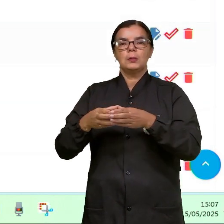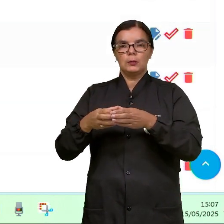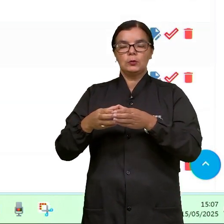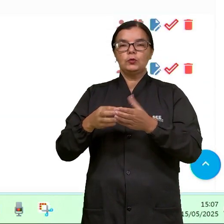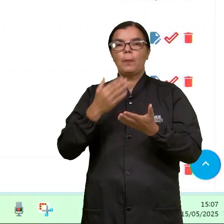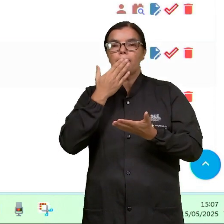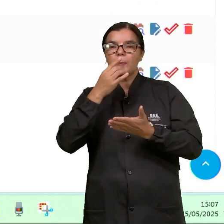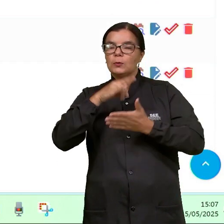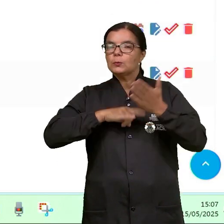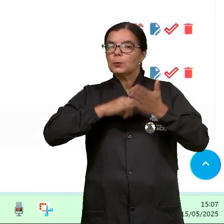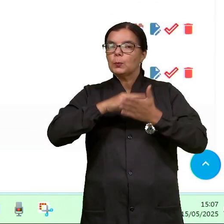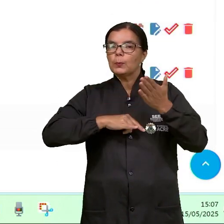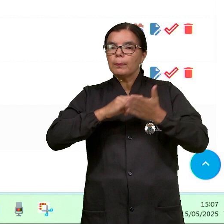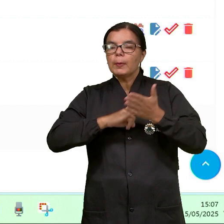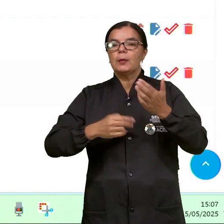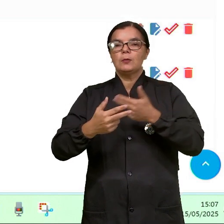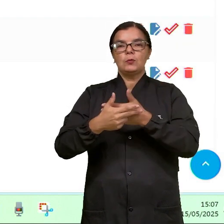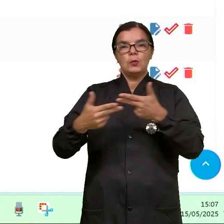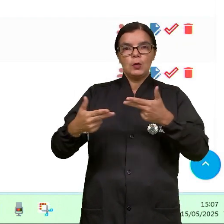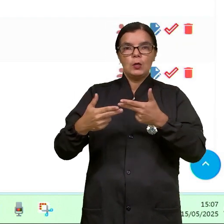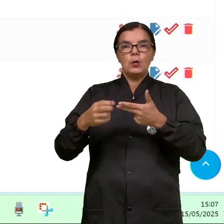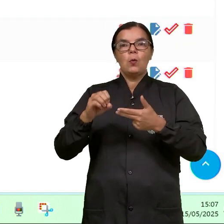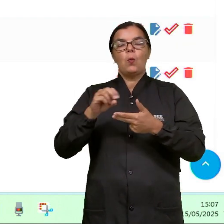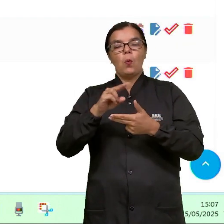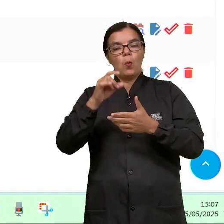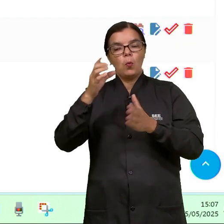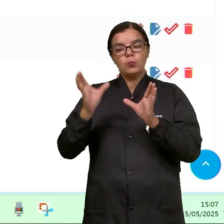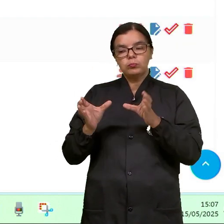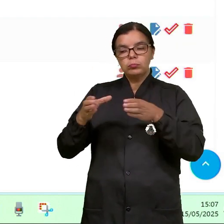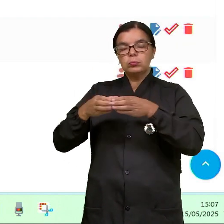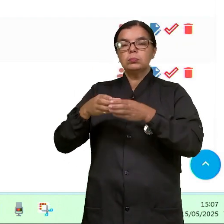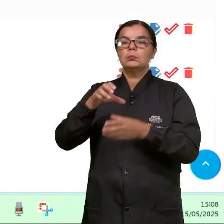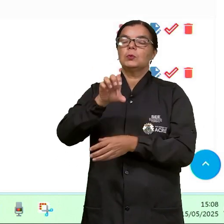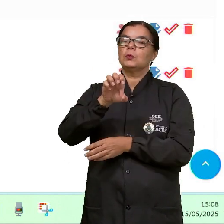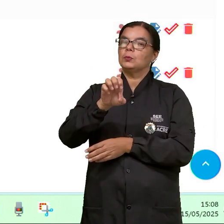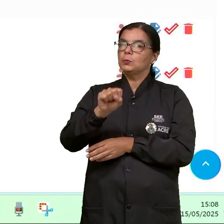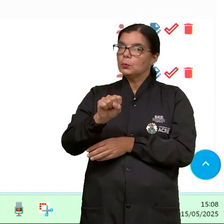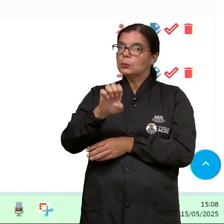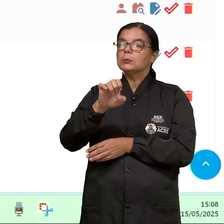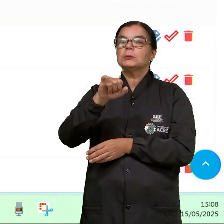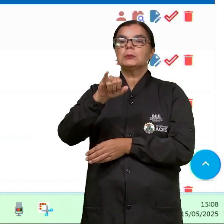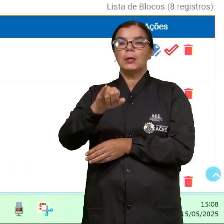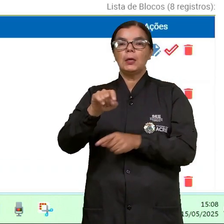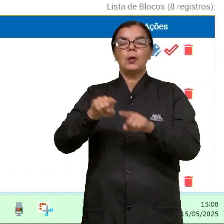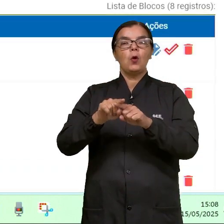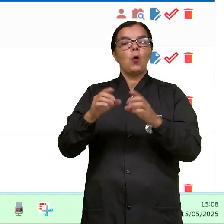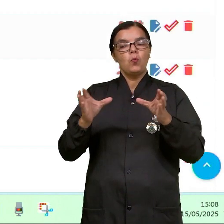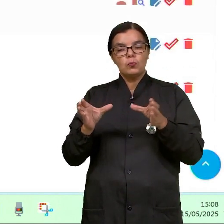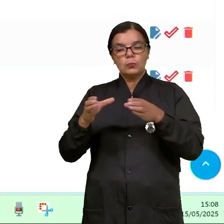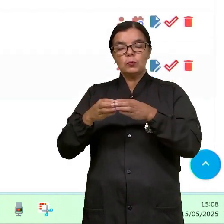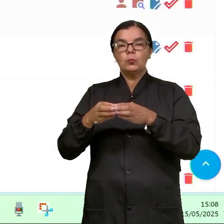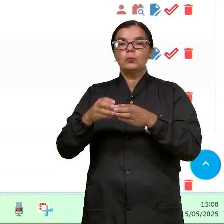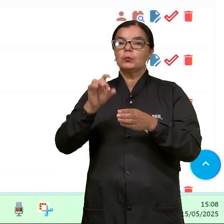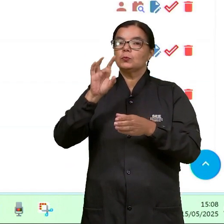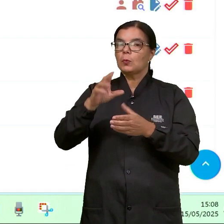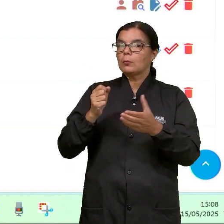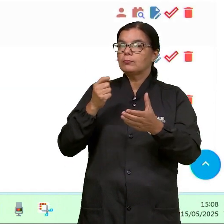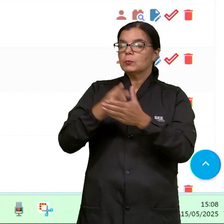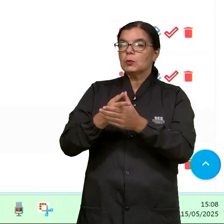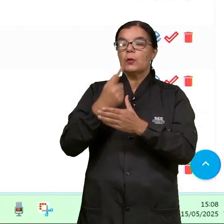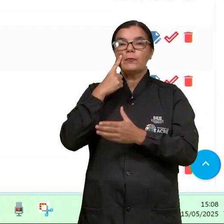licitação, só de SEI, de compras, eu posso criar. E aqui eu vou ter o controle dos meus